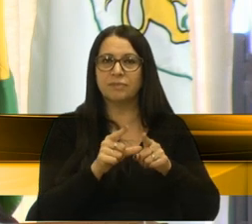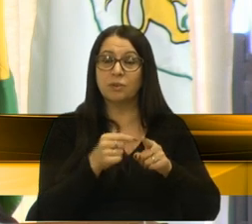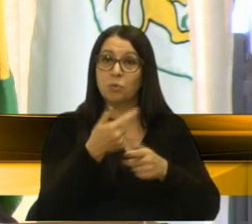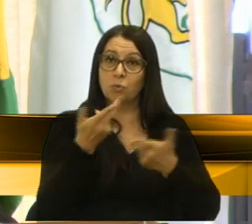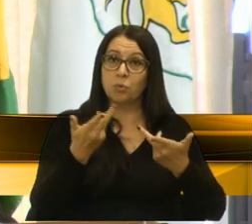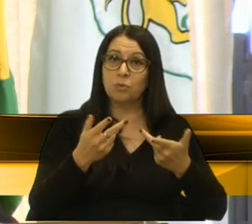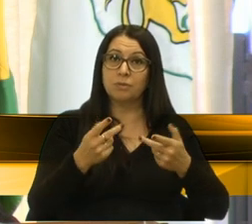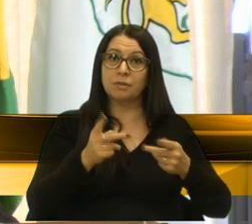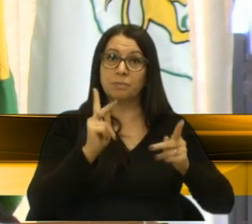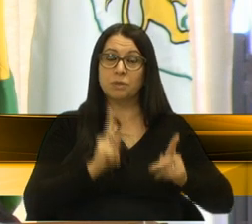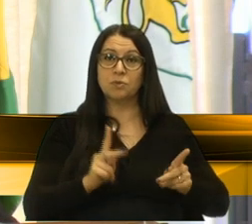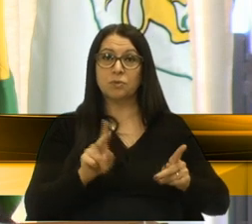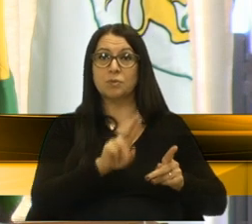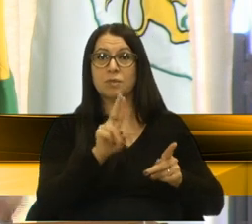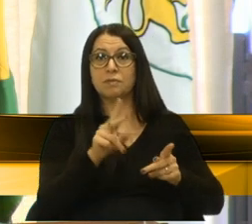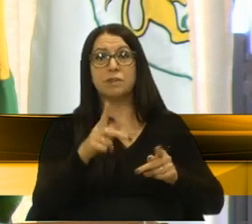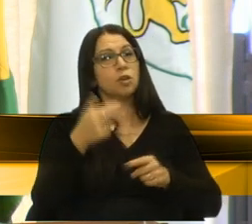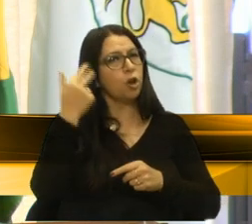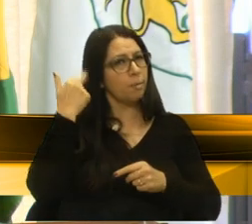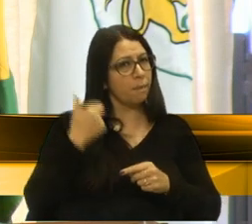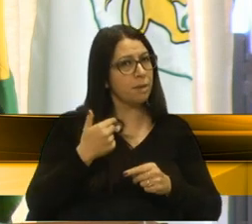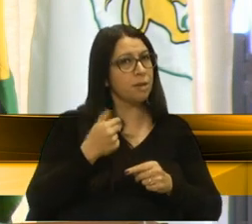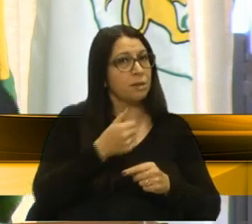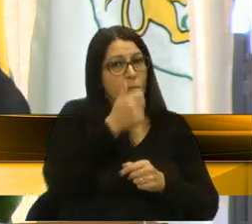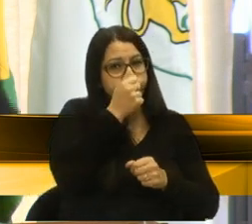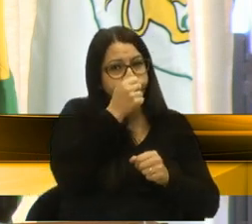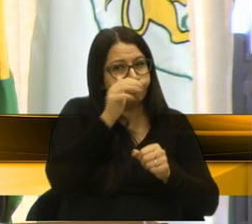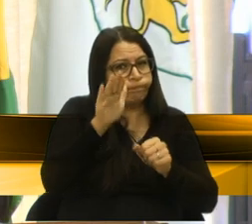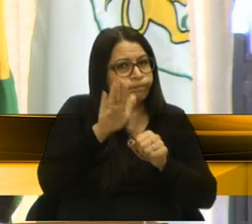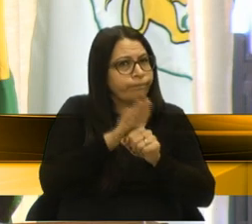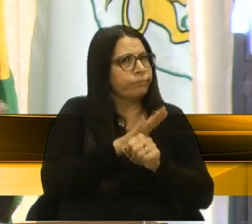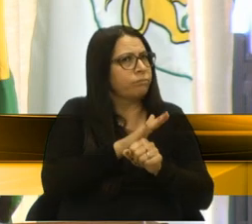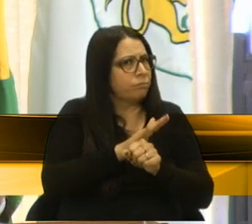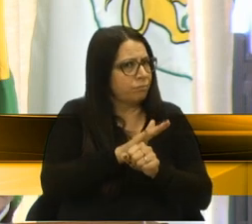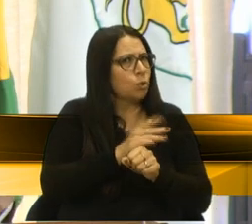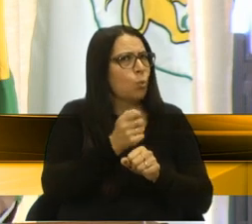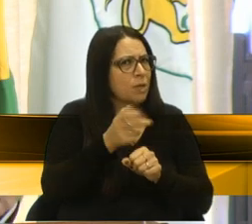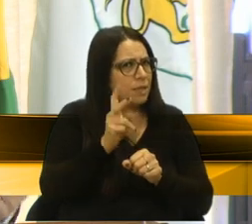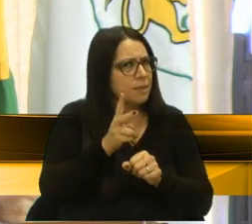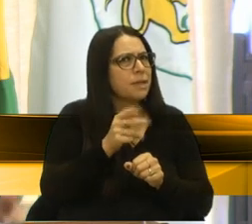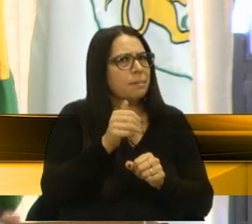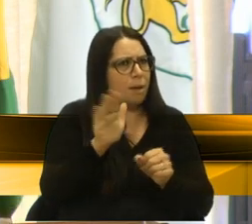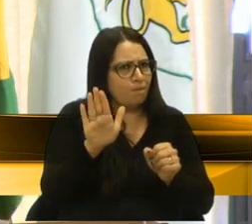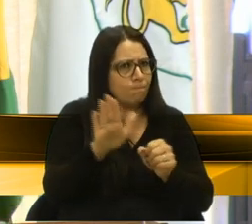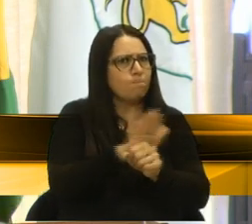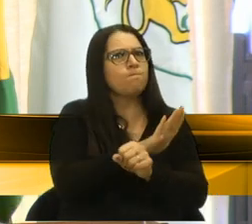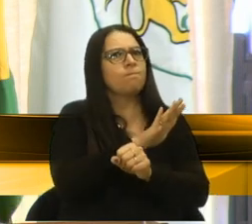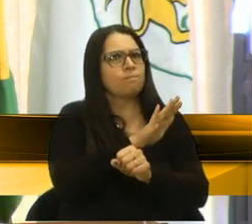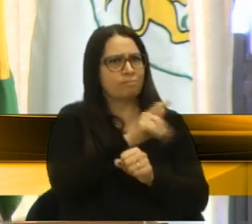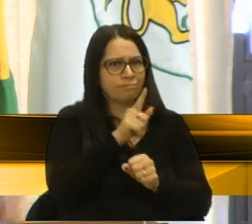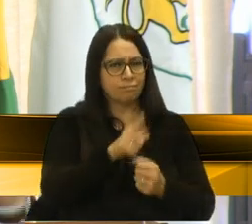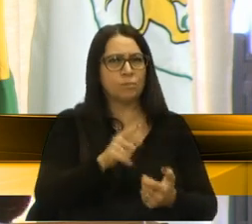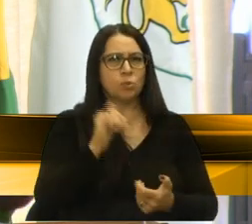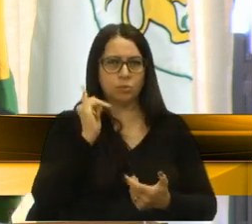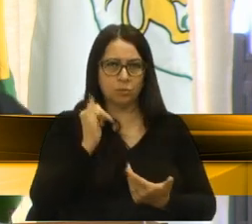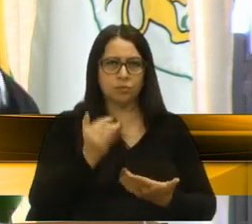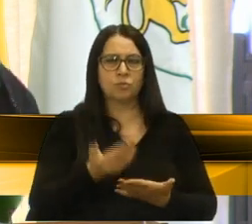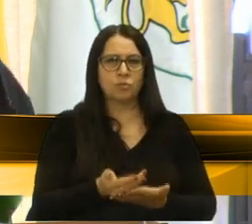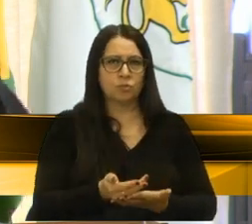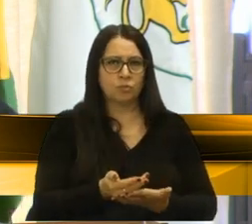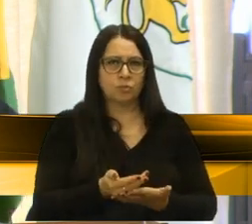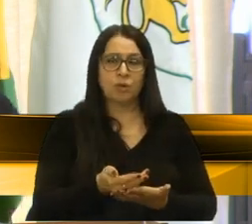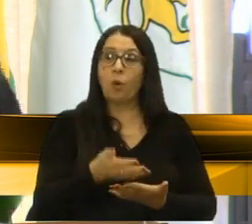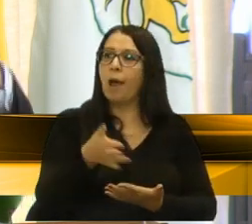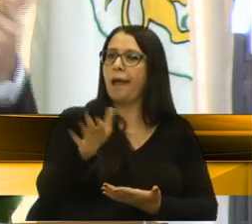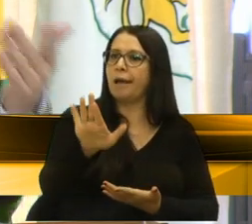Outro passageiro normalmente é lotado. Normalmente é lotado. Não é volta